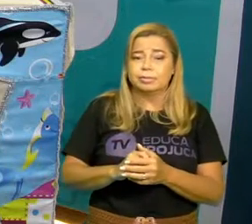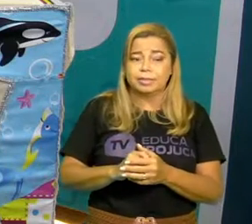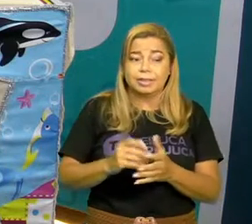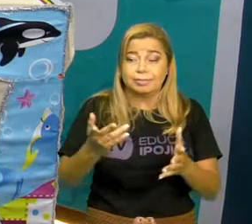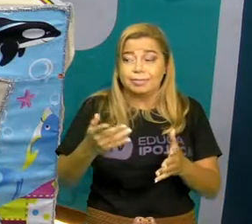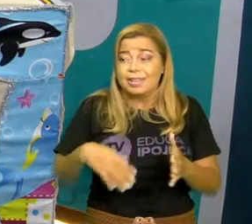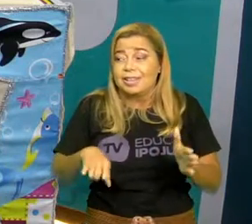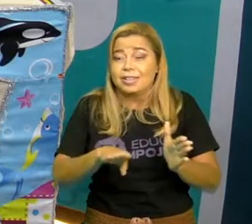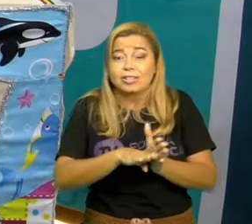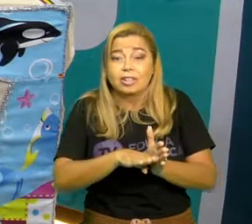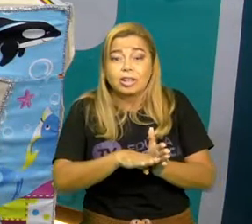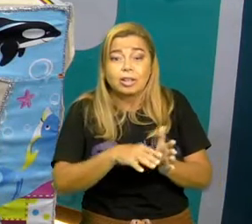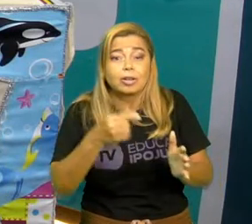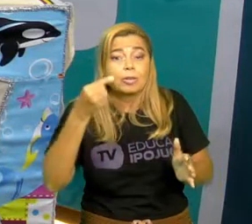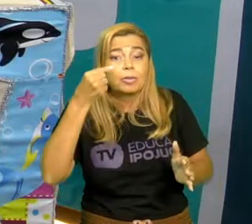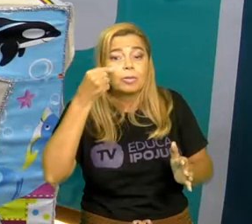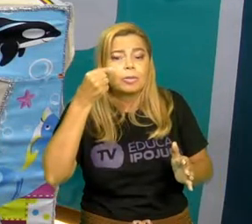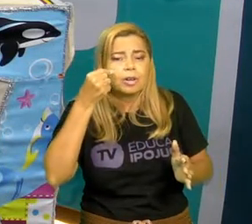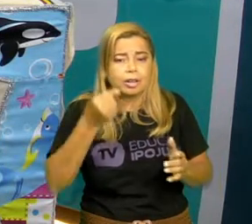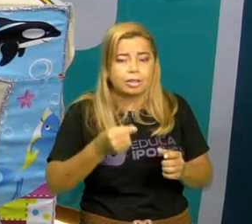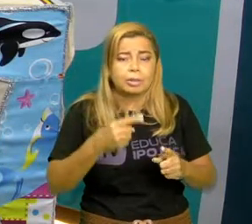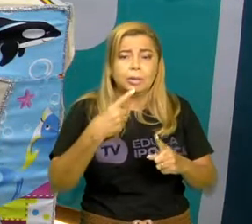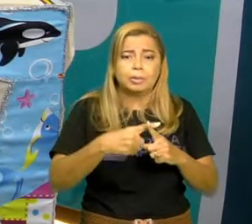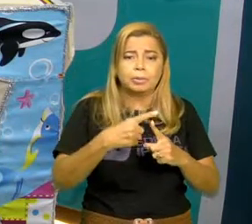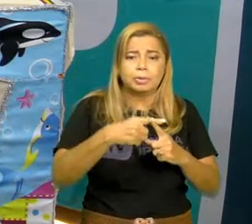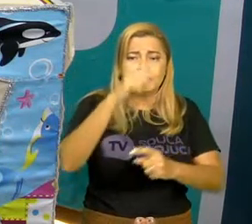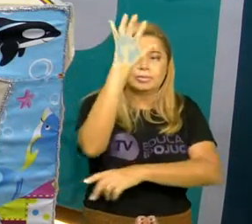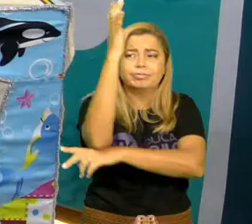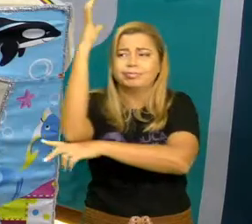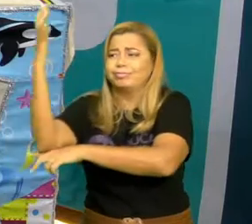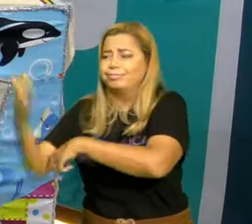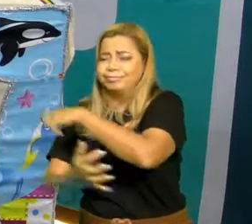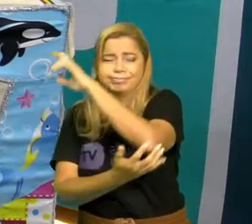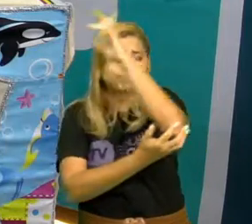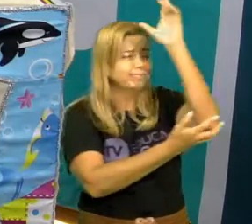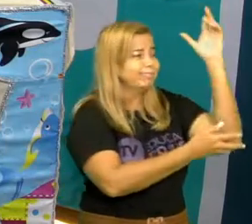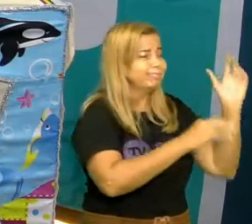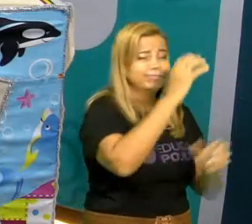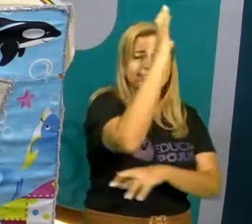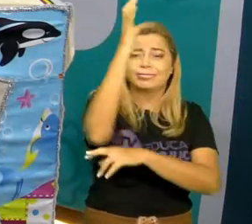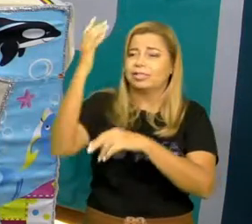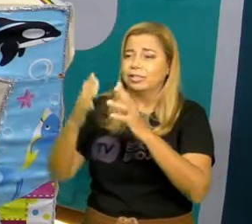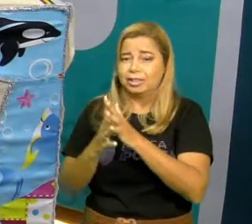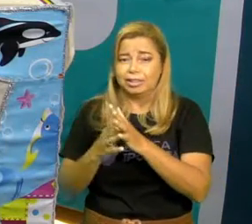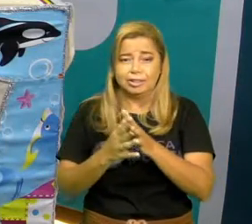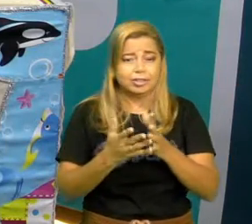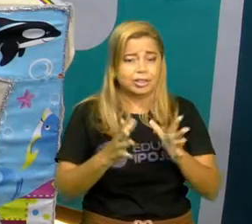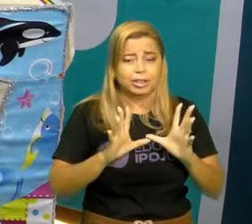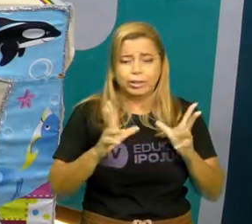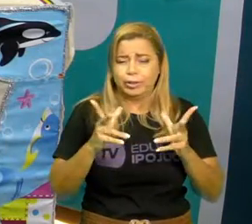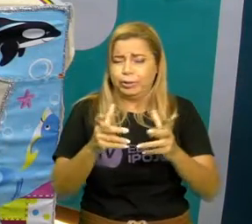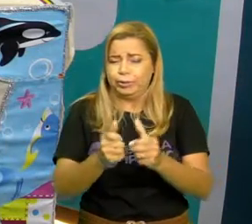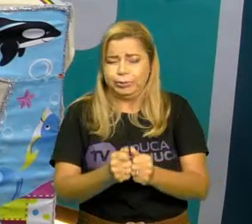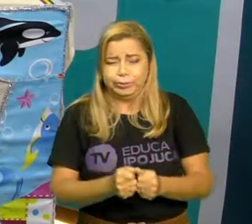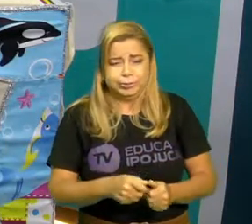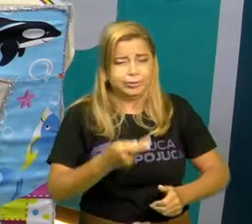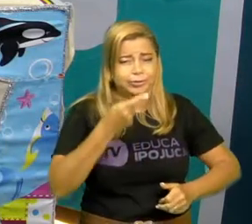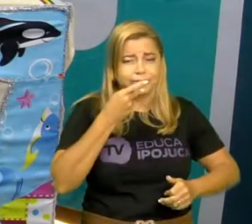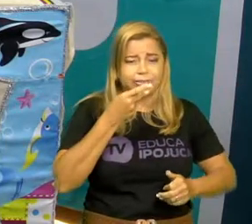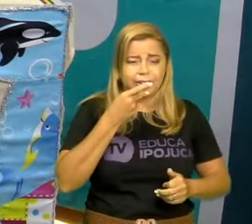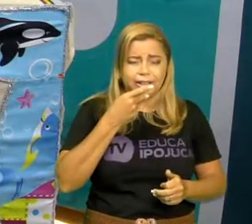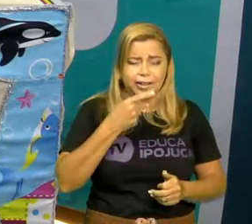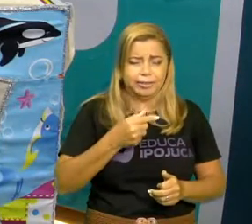na floresta mangava do rato que ele era medroso, que ele não era forte, era